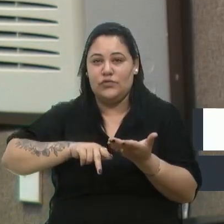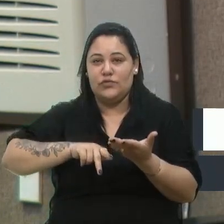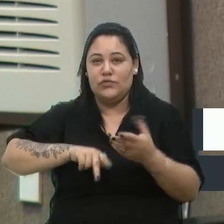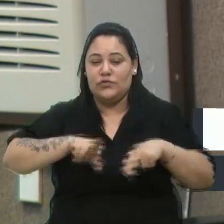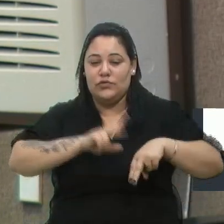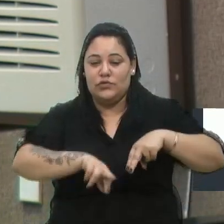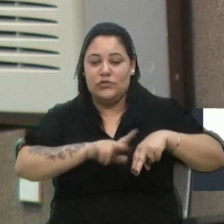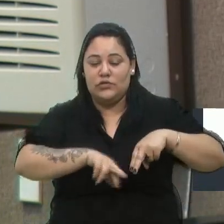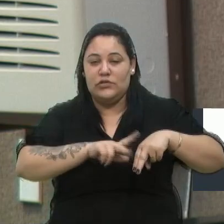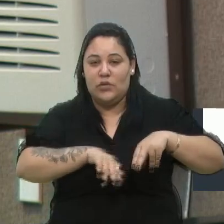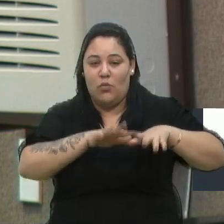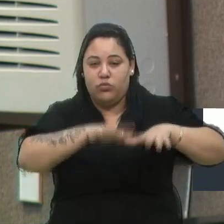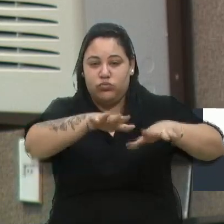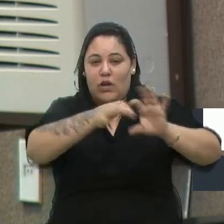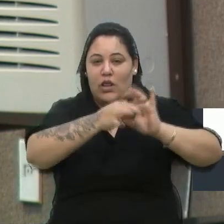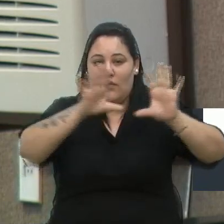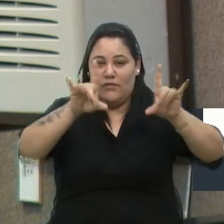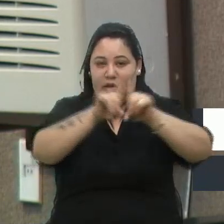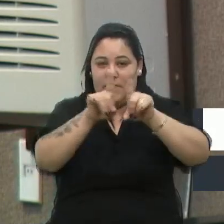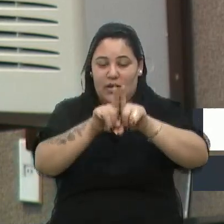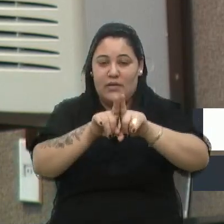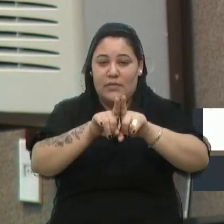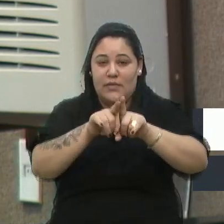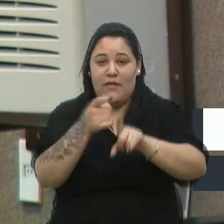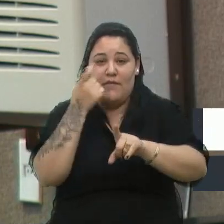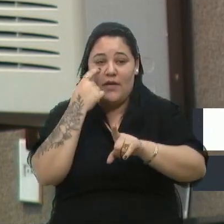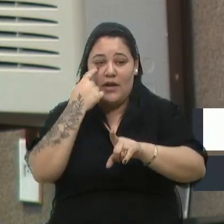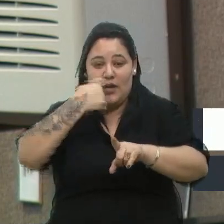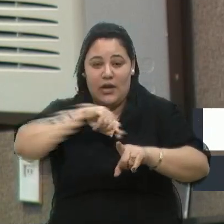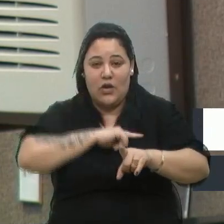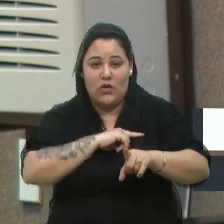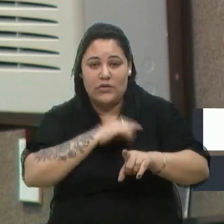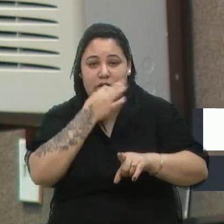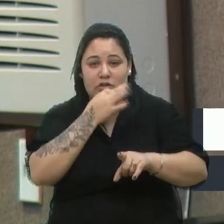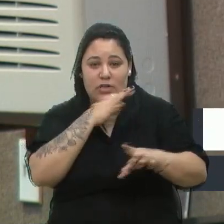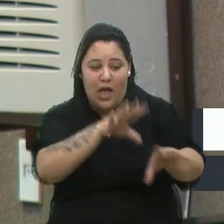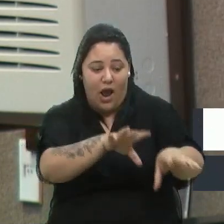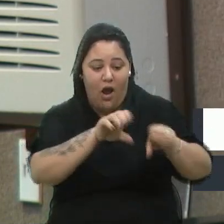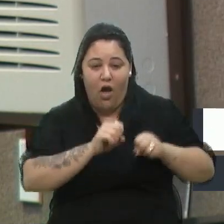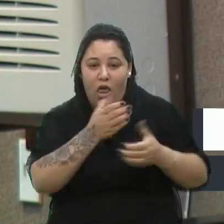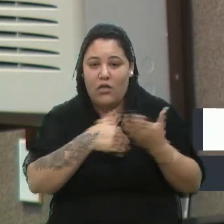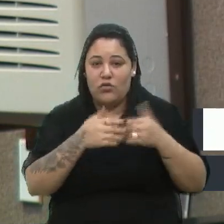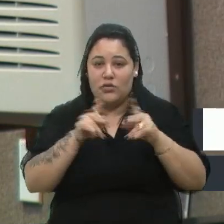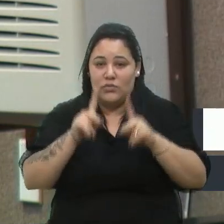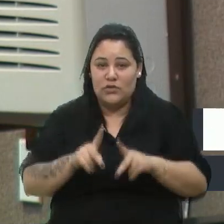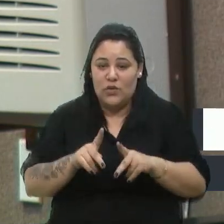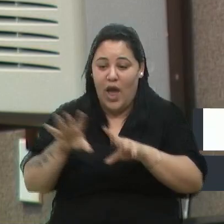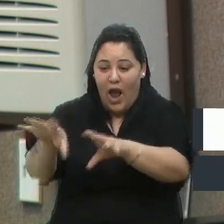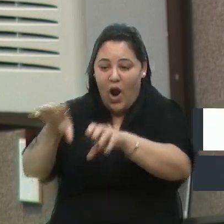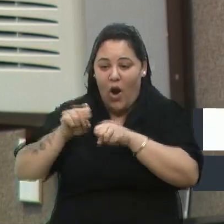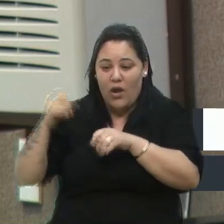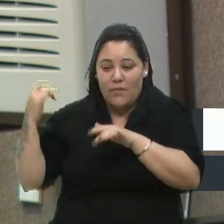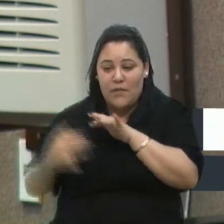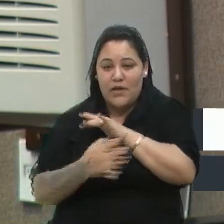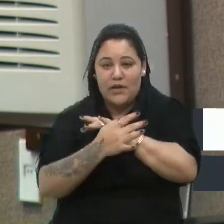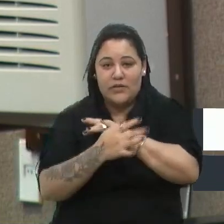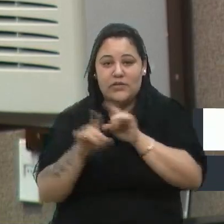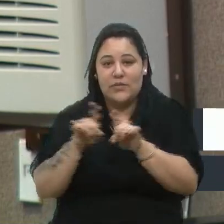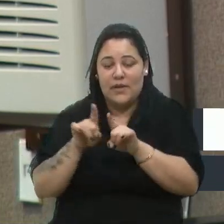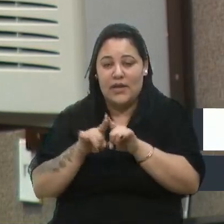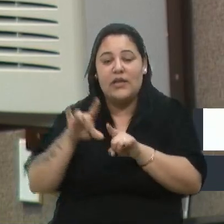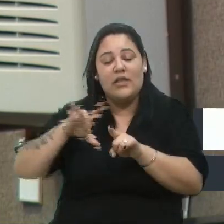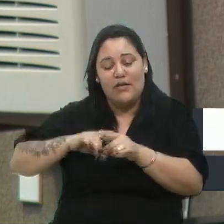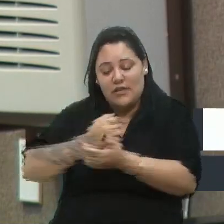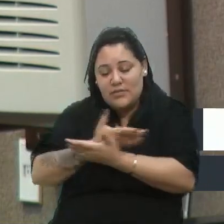parada livre. Para a gente ver que a nossa cidade é uma cidade que acolhe a todos, né, acolheu imigrantes e tem espaço